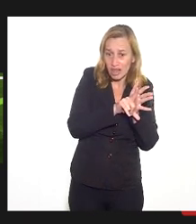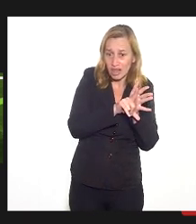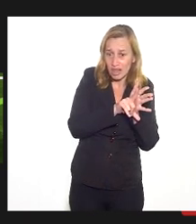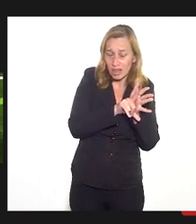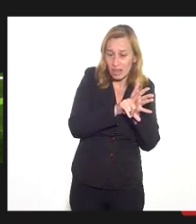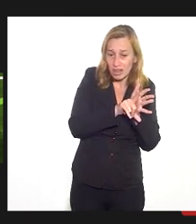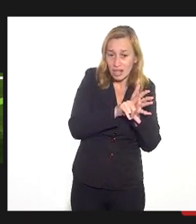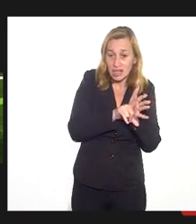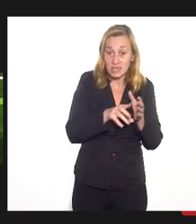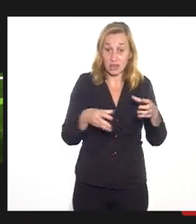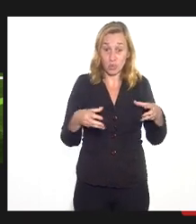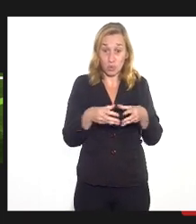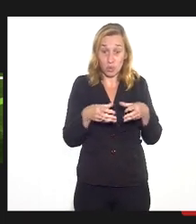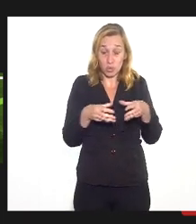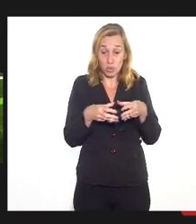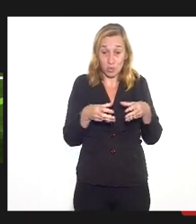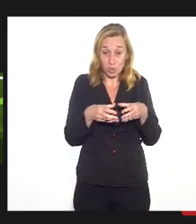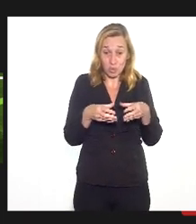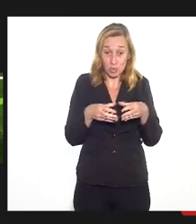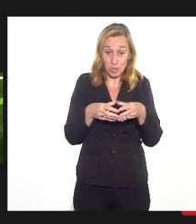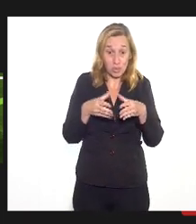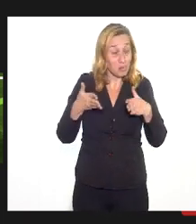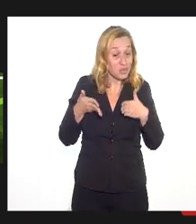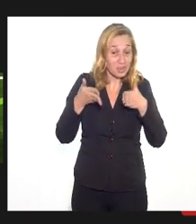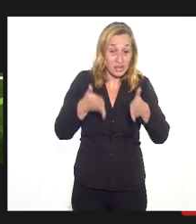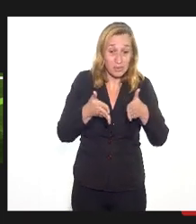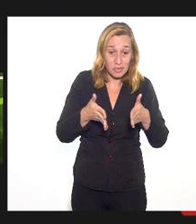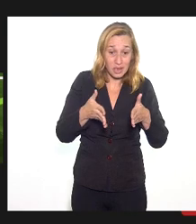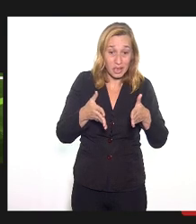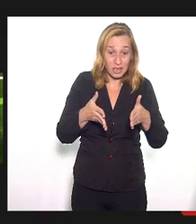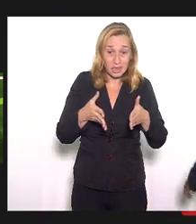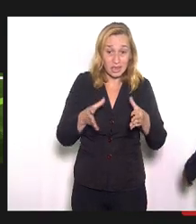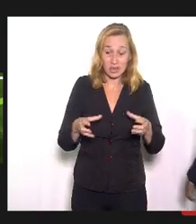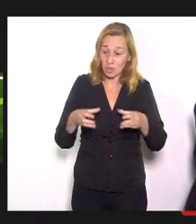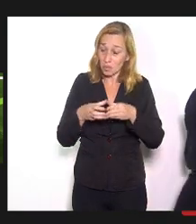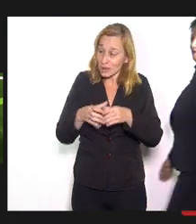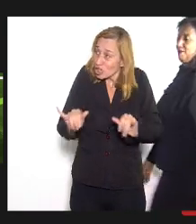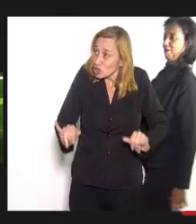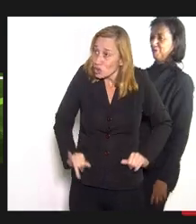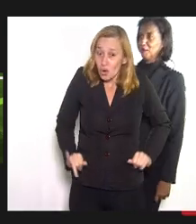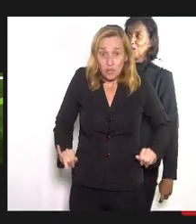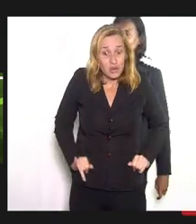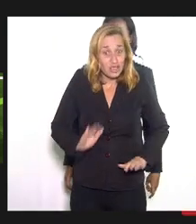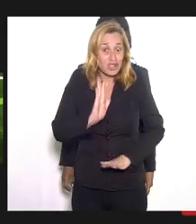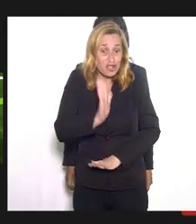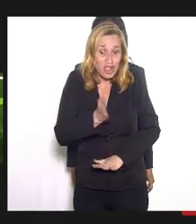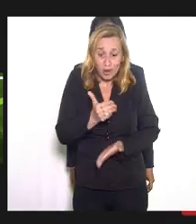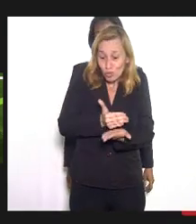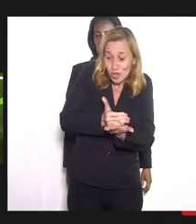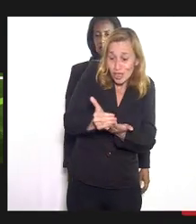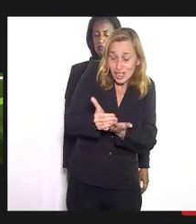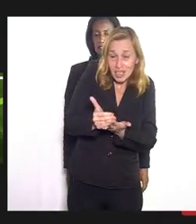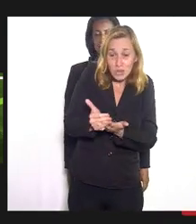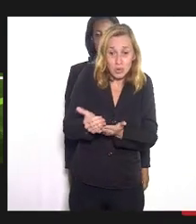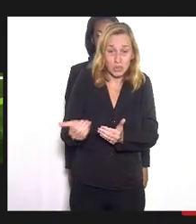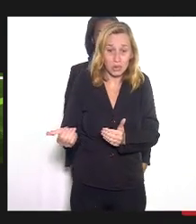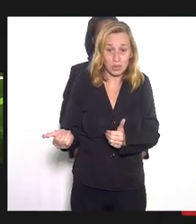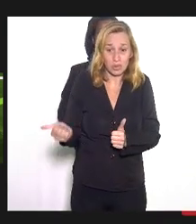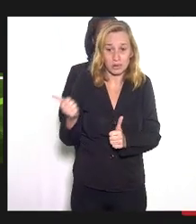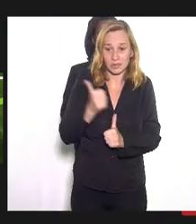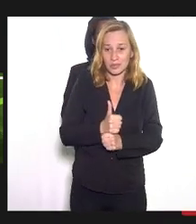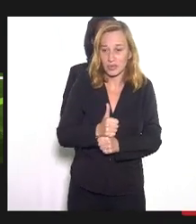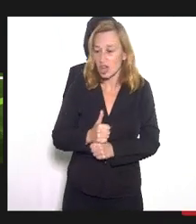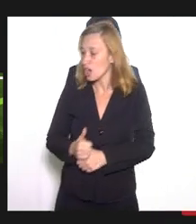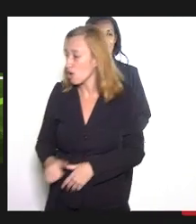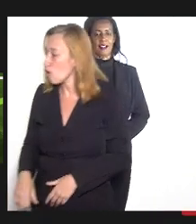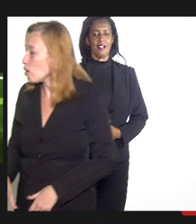esse público, esse alvo, essa comunidade que já vem sofrida desde o seu início, é necessário que tenha esse